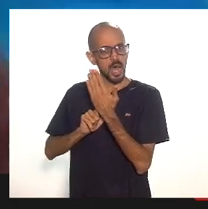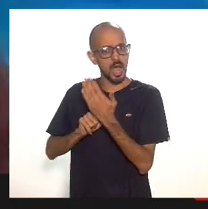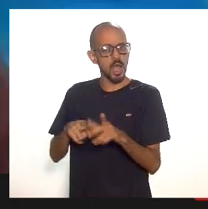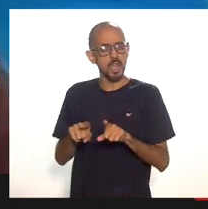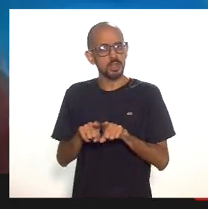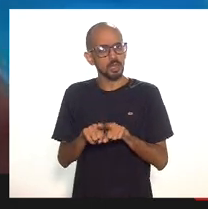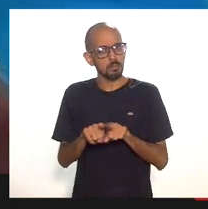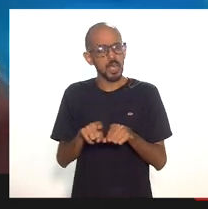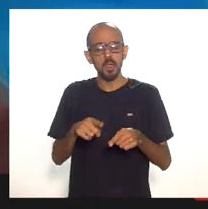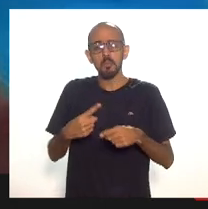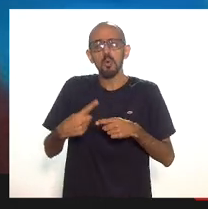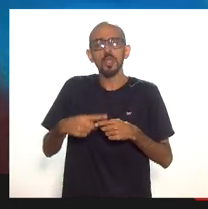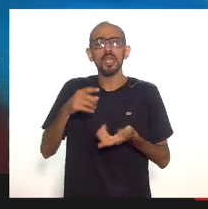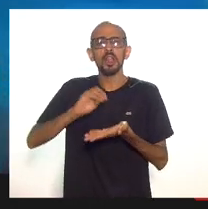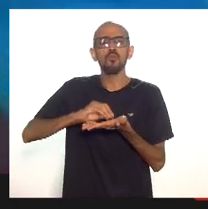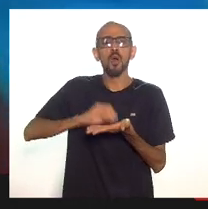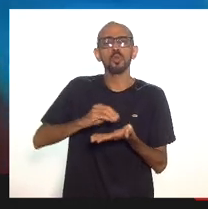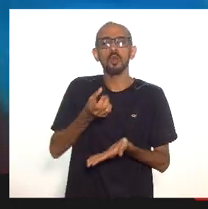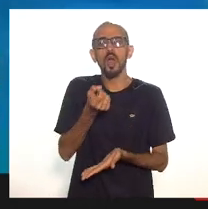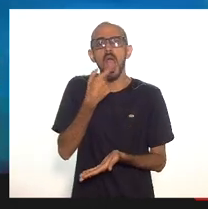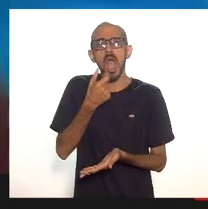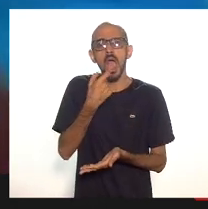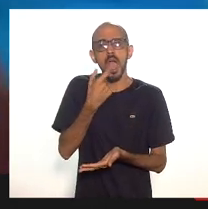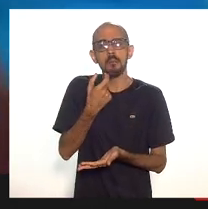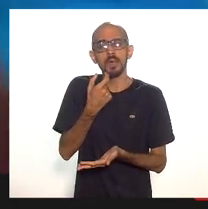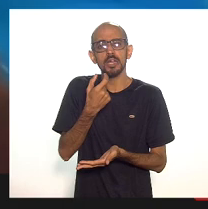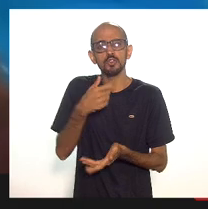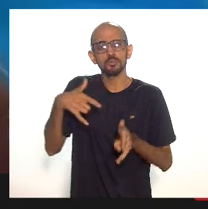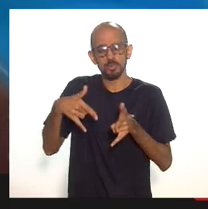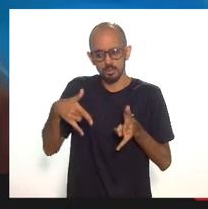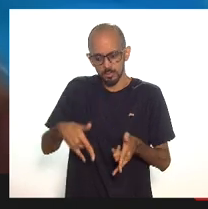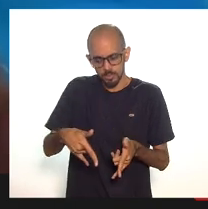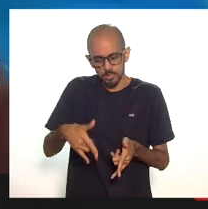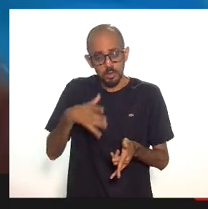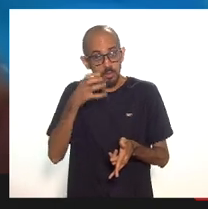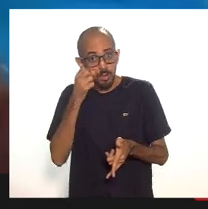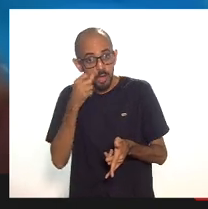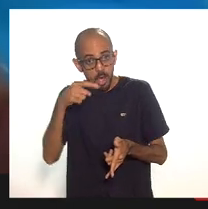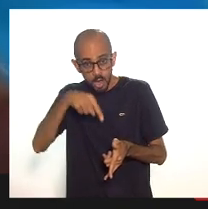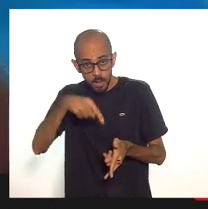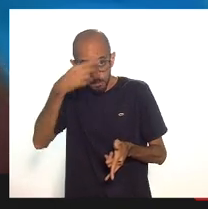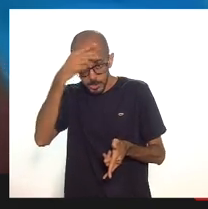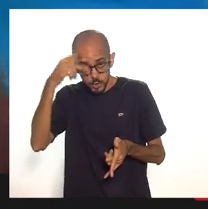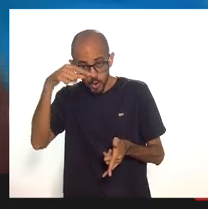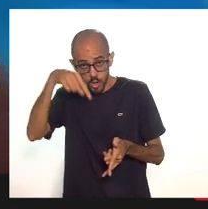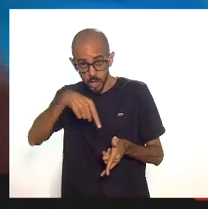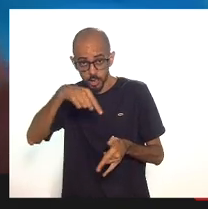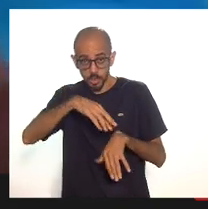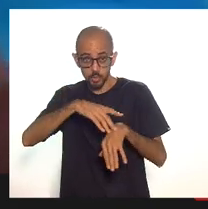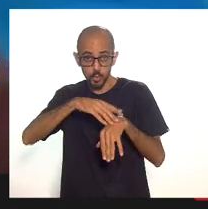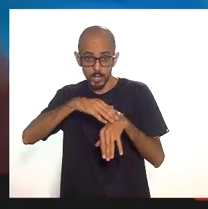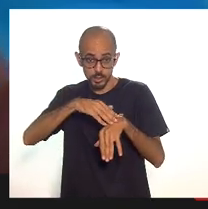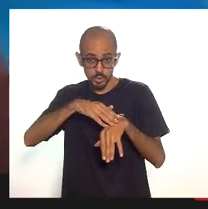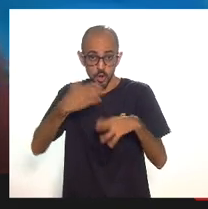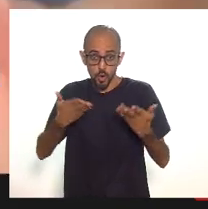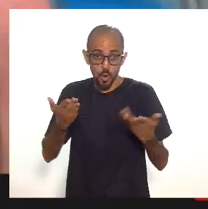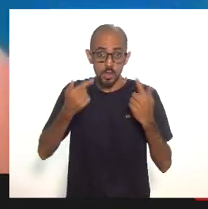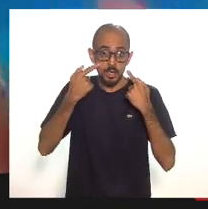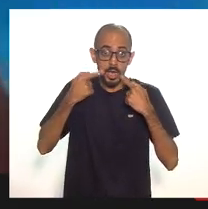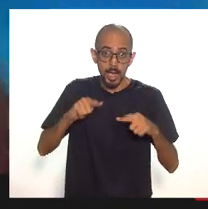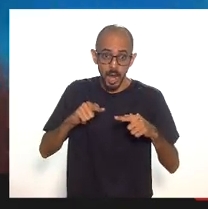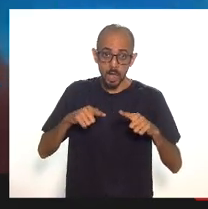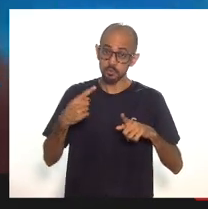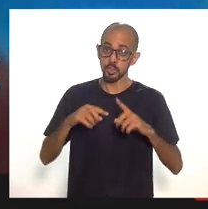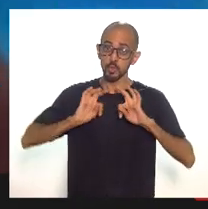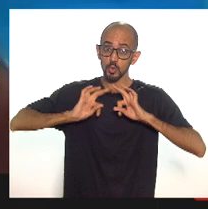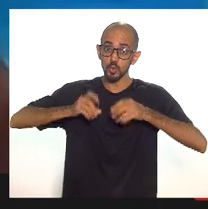dos kits? A gente sabe que o Ministério da Saúde alocou para si a responsabilidade disso e a situação hoje é grave em todo o país.